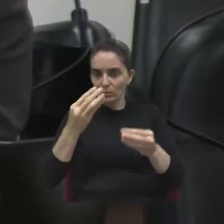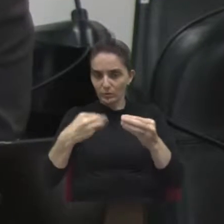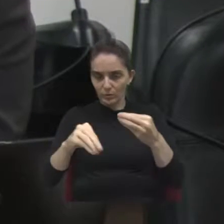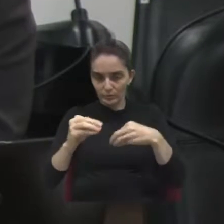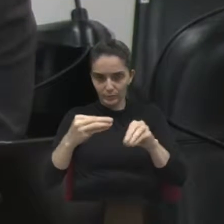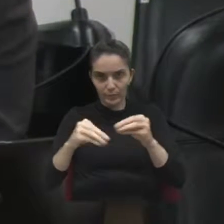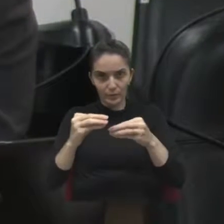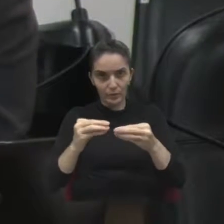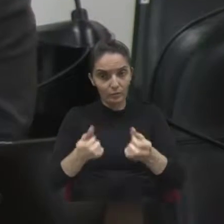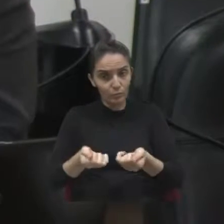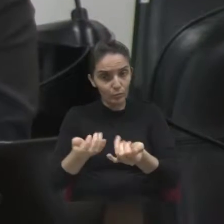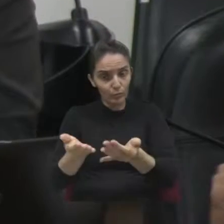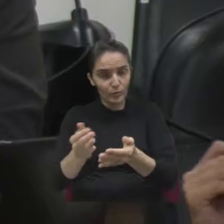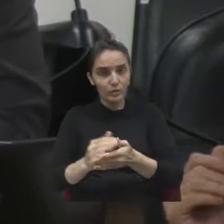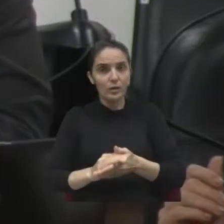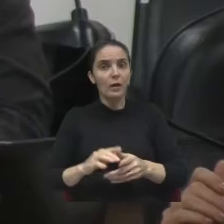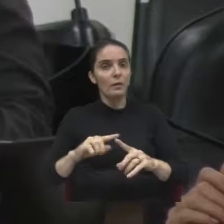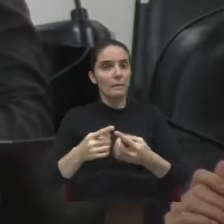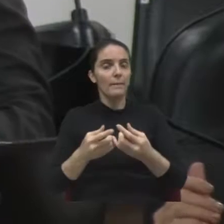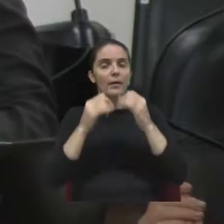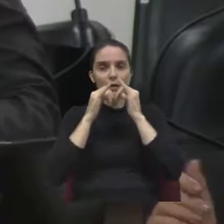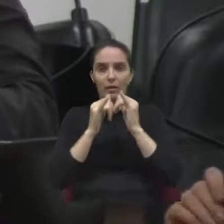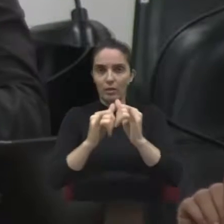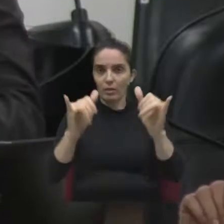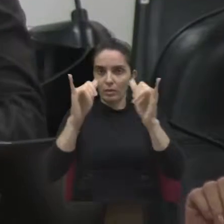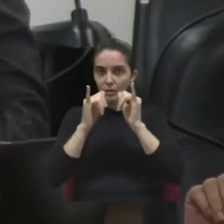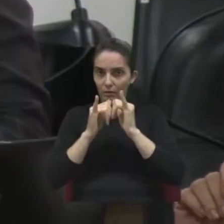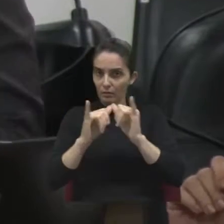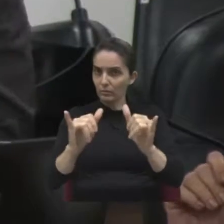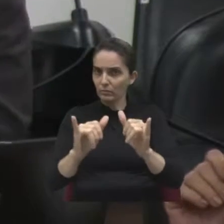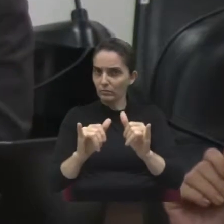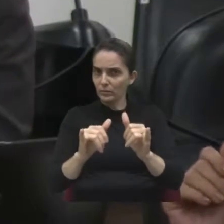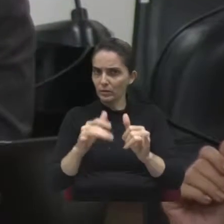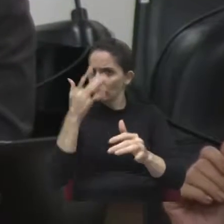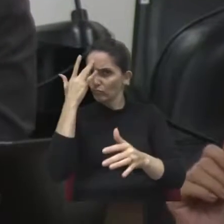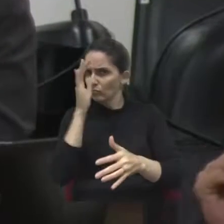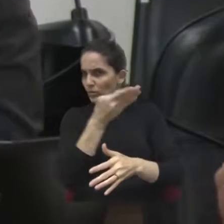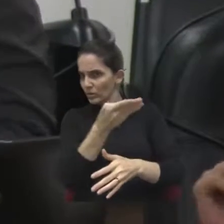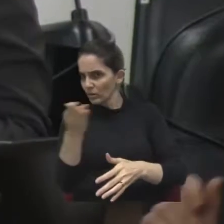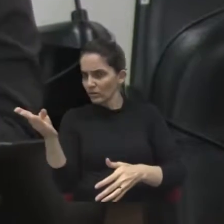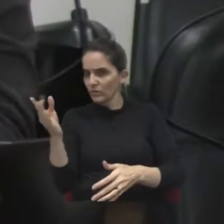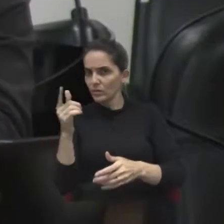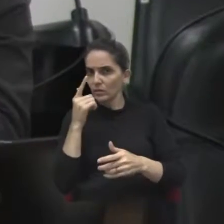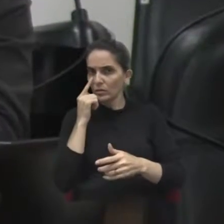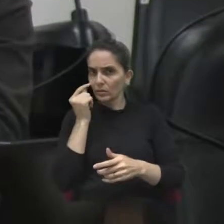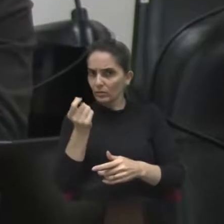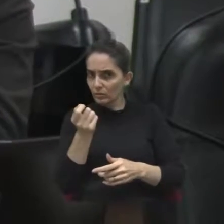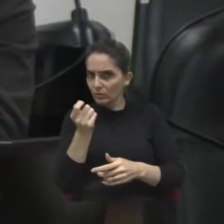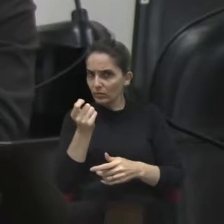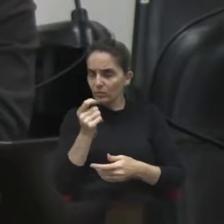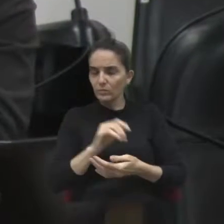possuem campanhas, não sei se vocês já observaram, existem campanhas